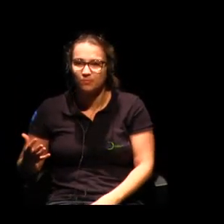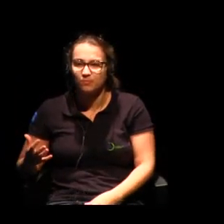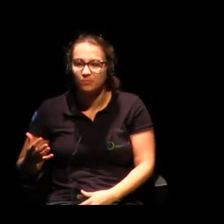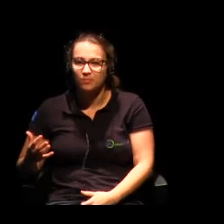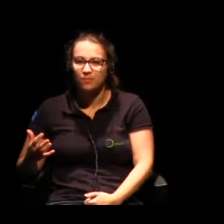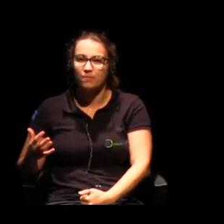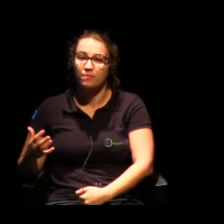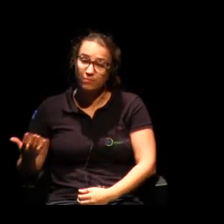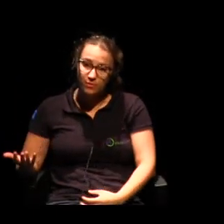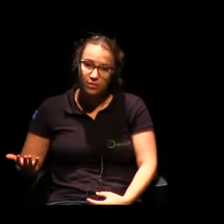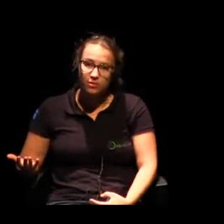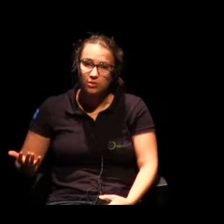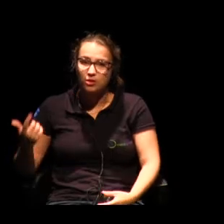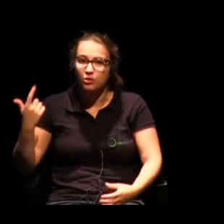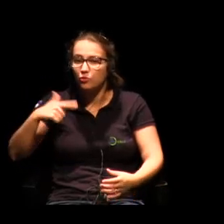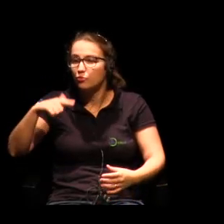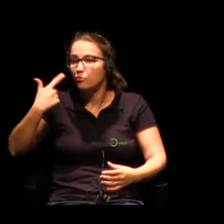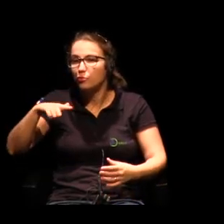dos Everglades